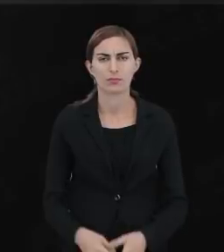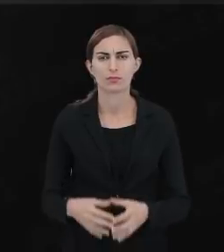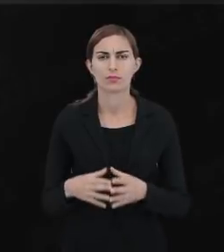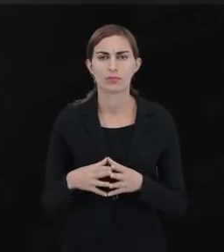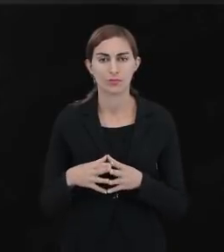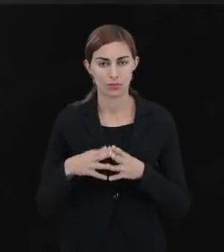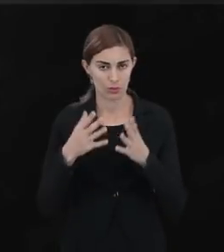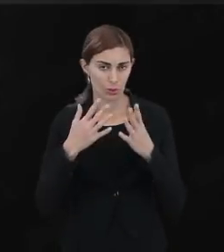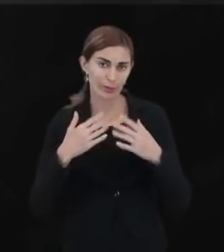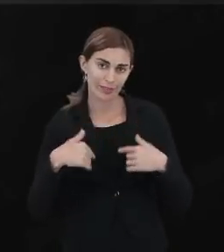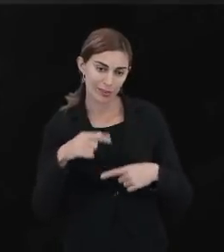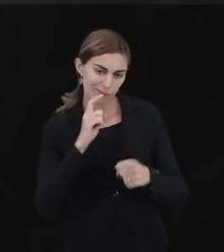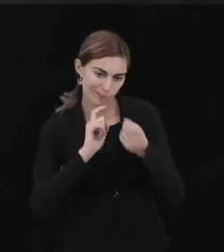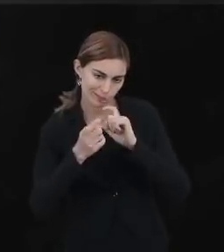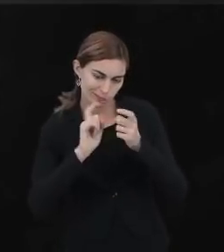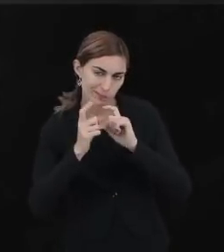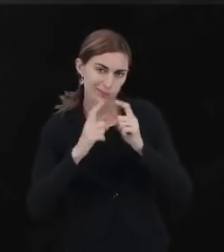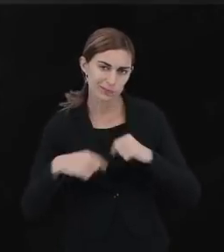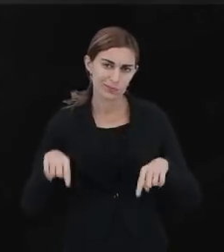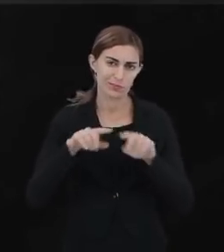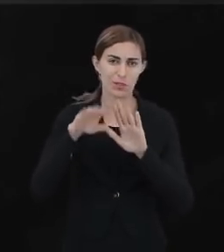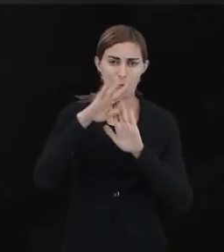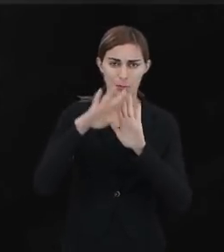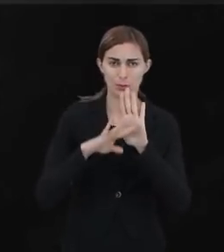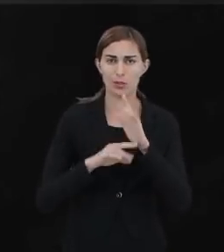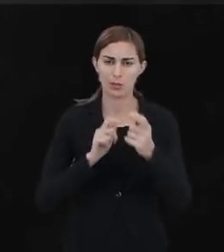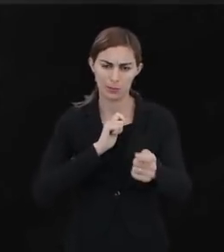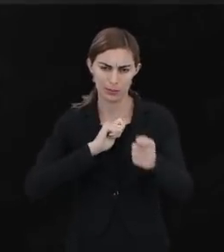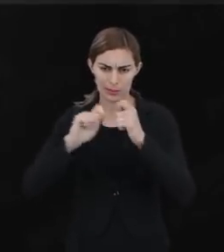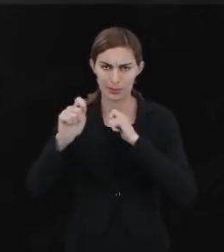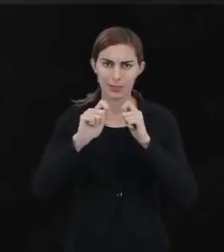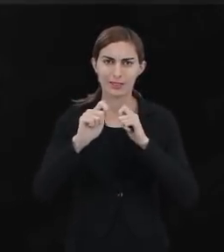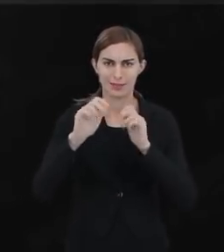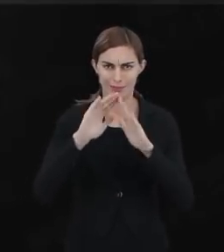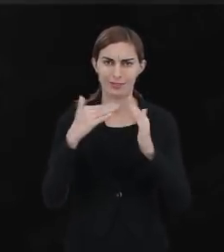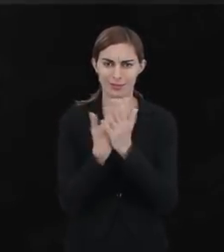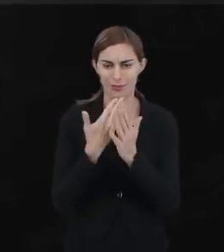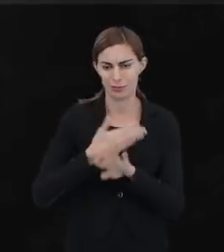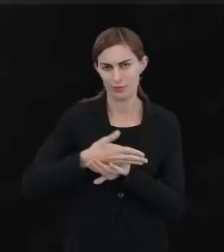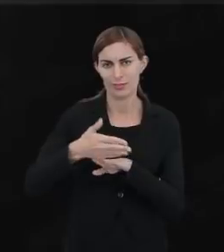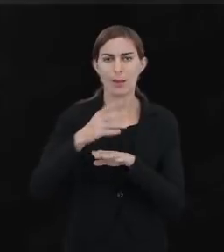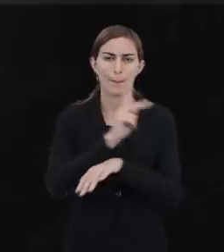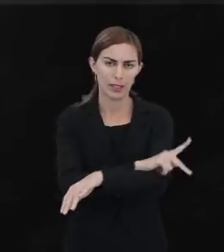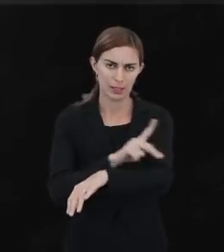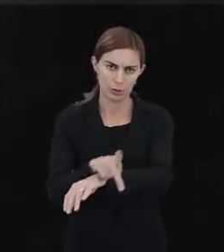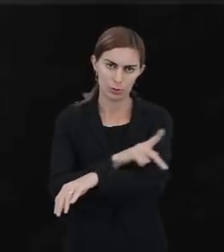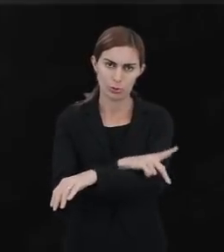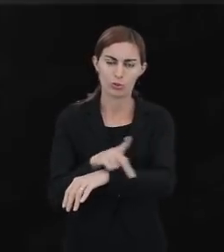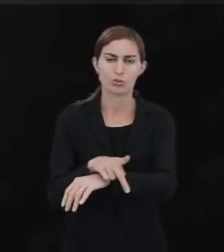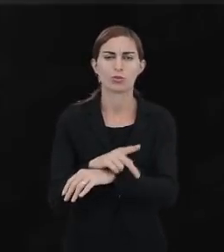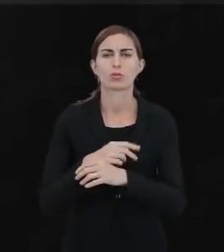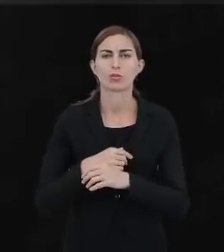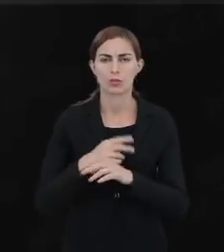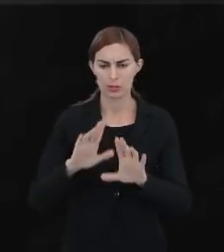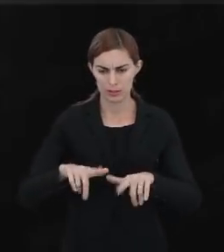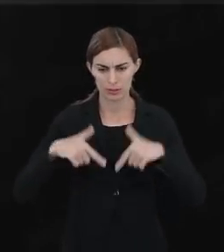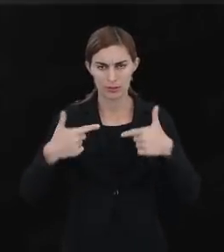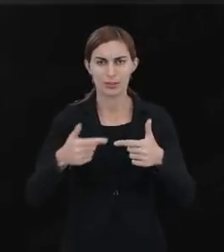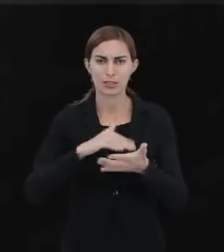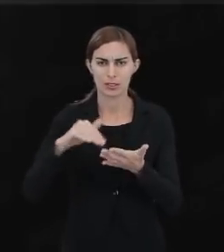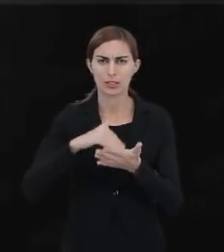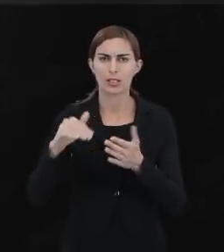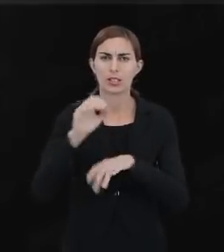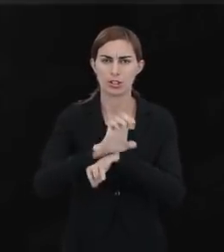o roda de conversa um programa que debate temas do cotidiano escolar do ponto de vista pedagógico é uma iniciativa da secretaria